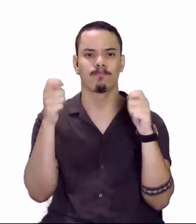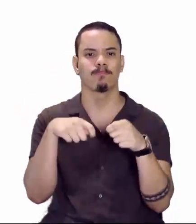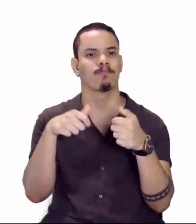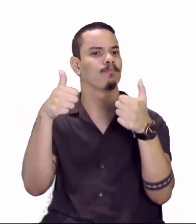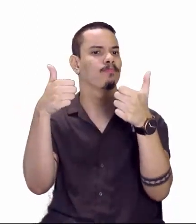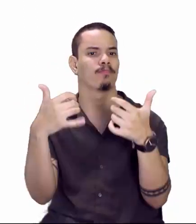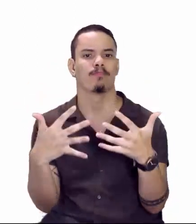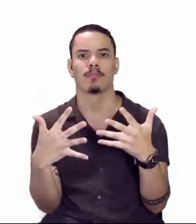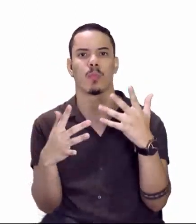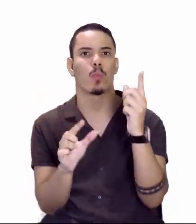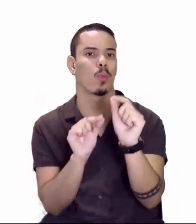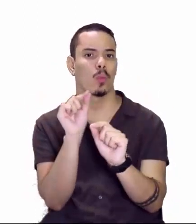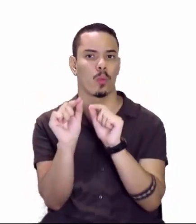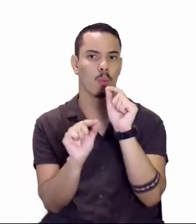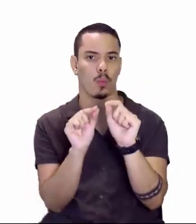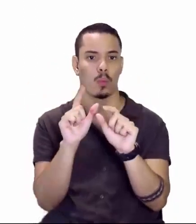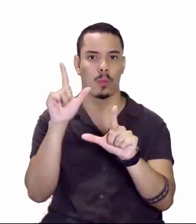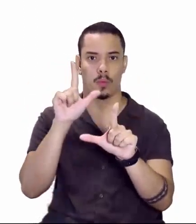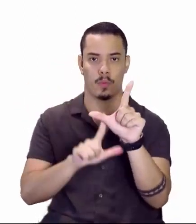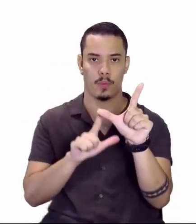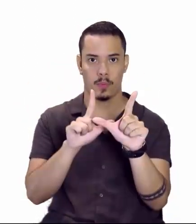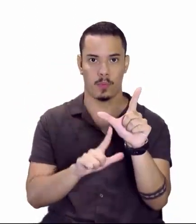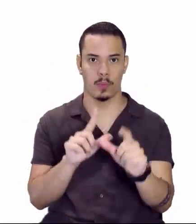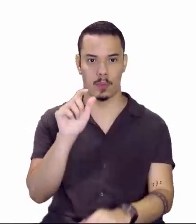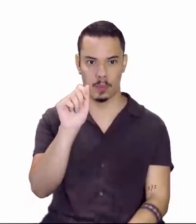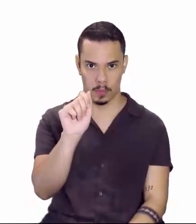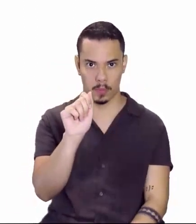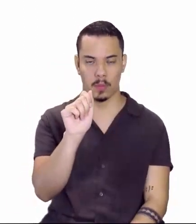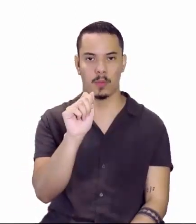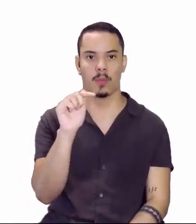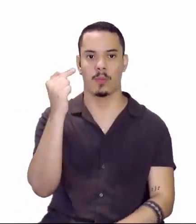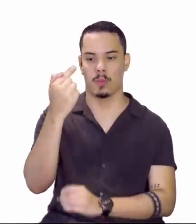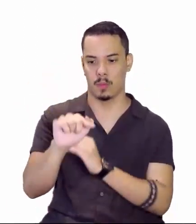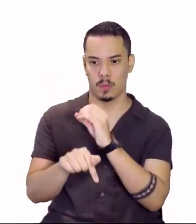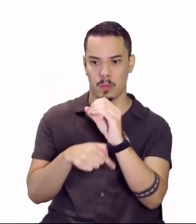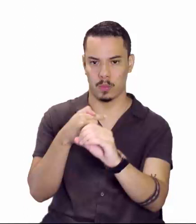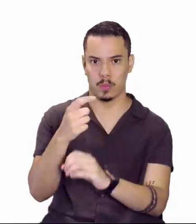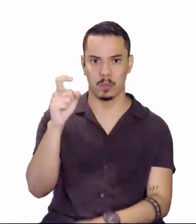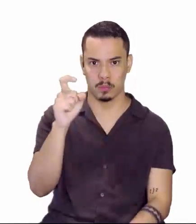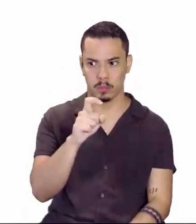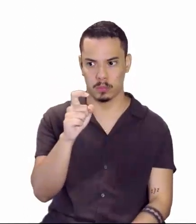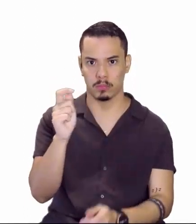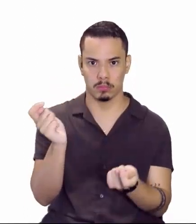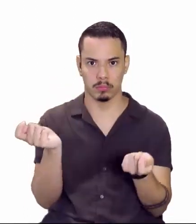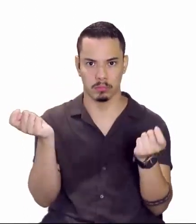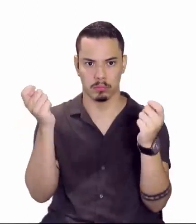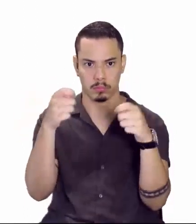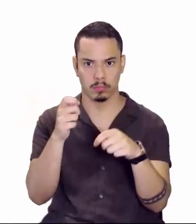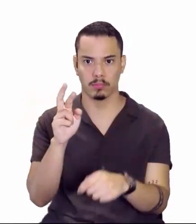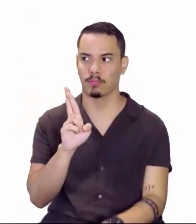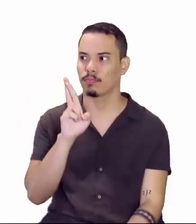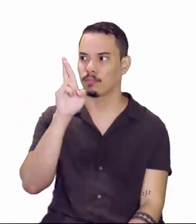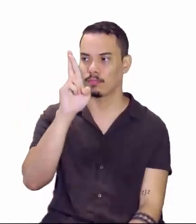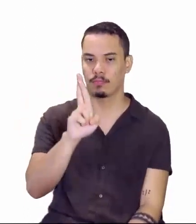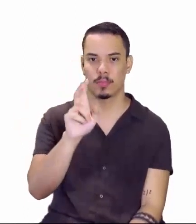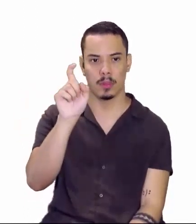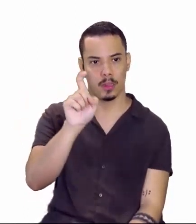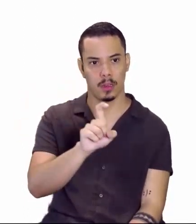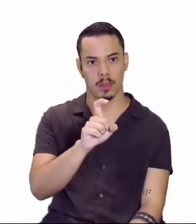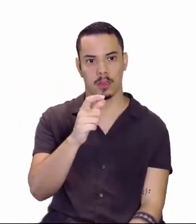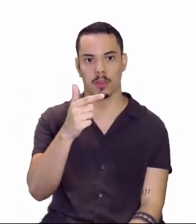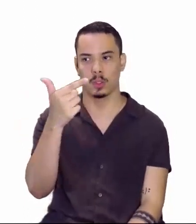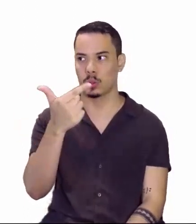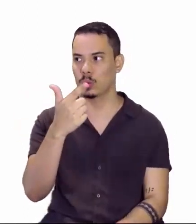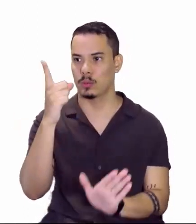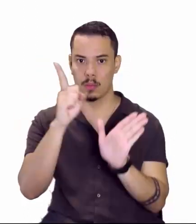que, letra A, esse átomo X, ele pode ser representado por